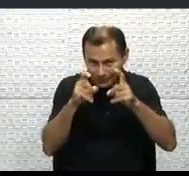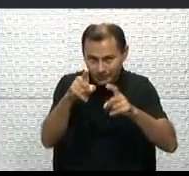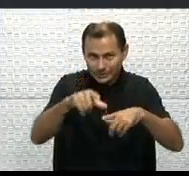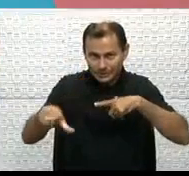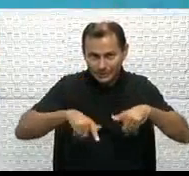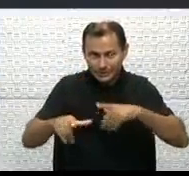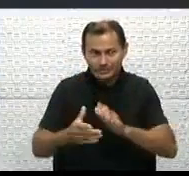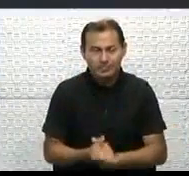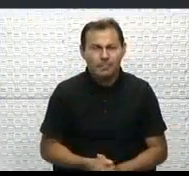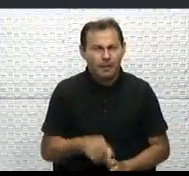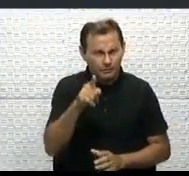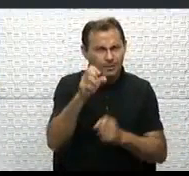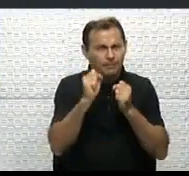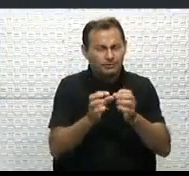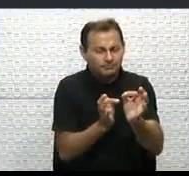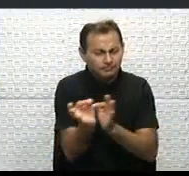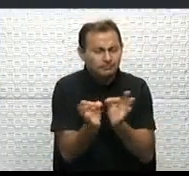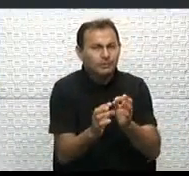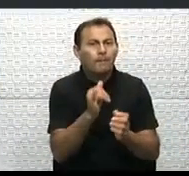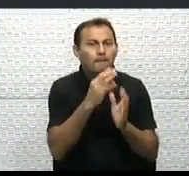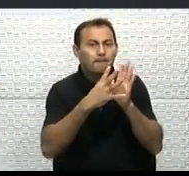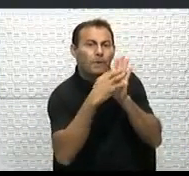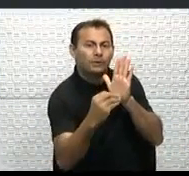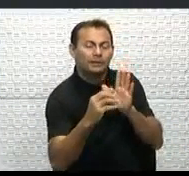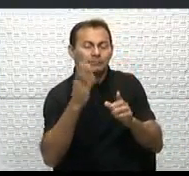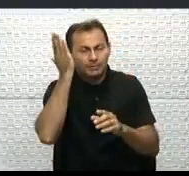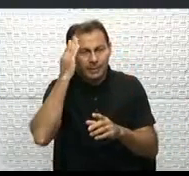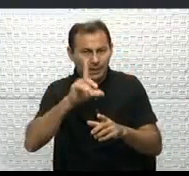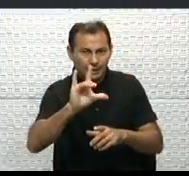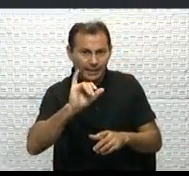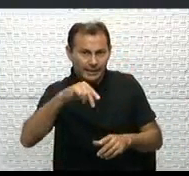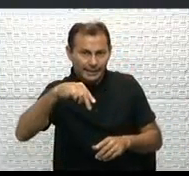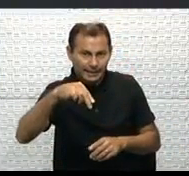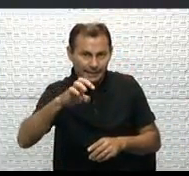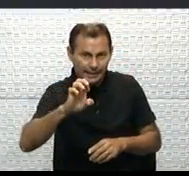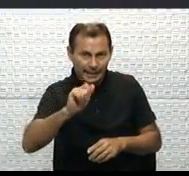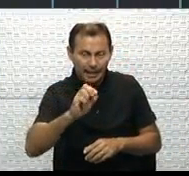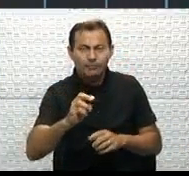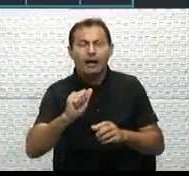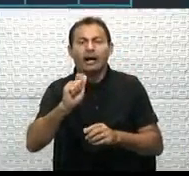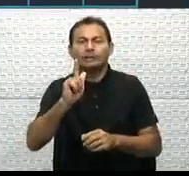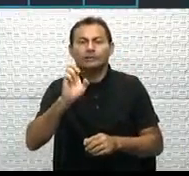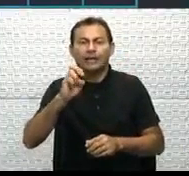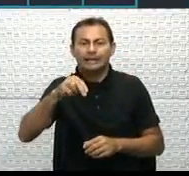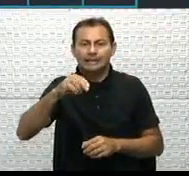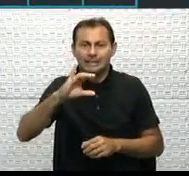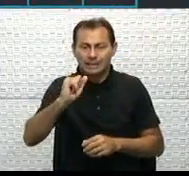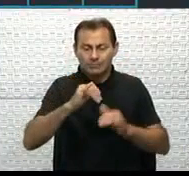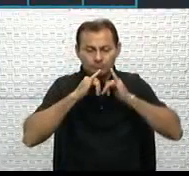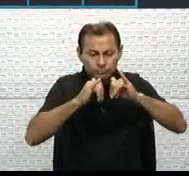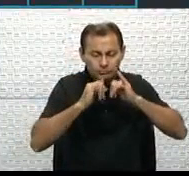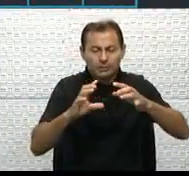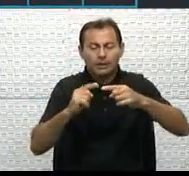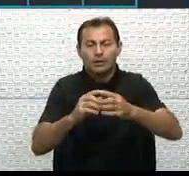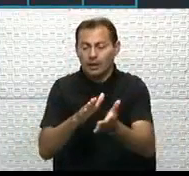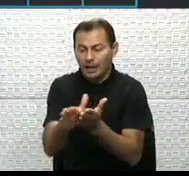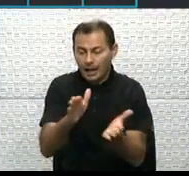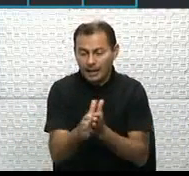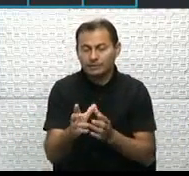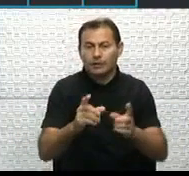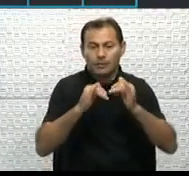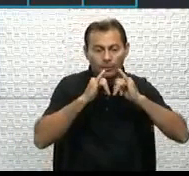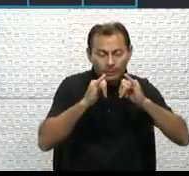trabalhar. Você pode elaborar um modelo de previsão linear para uma agência de propaganda, correlacionando gastos